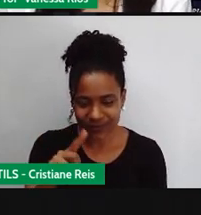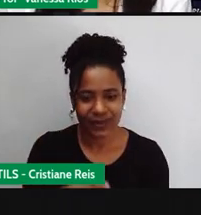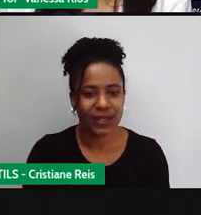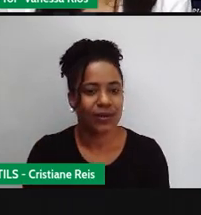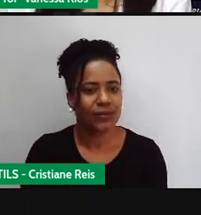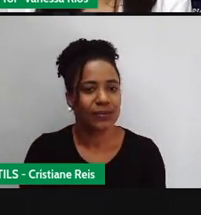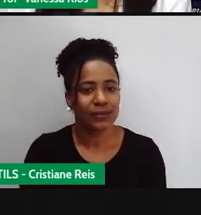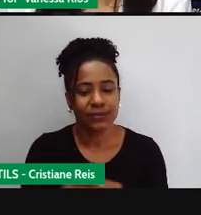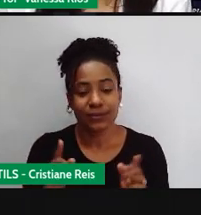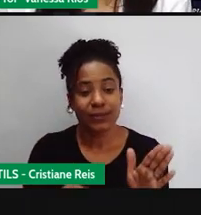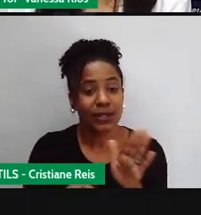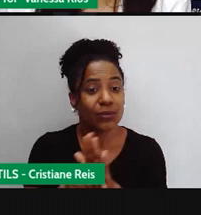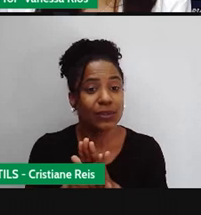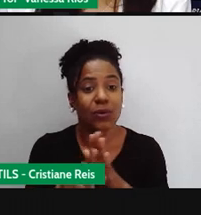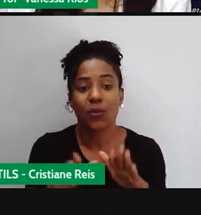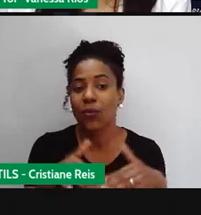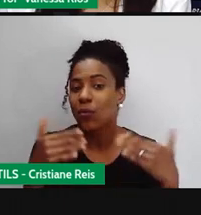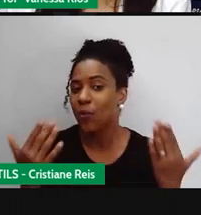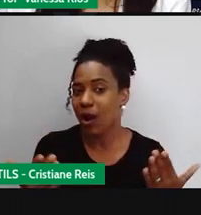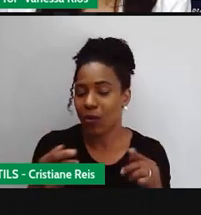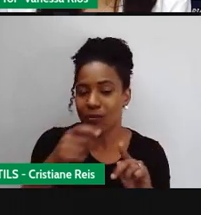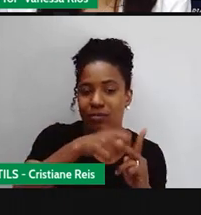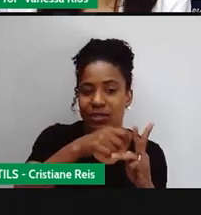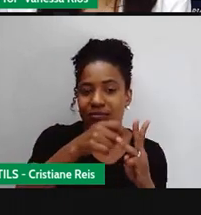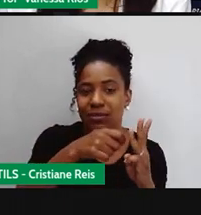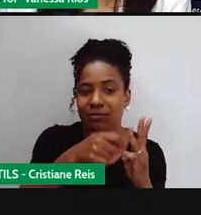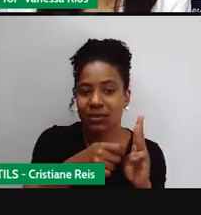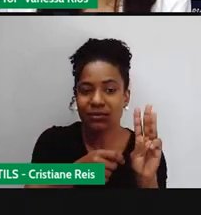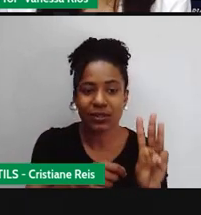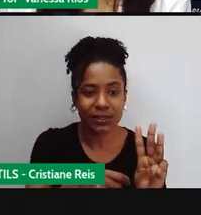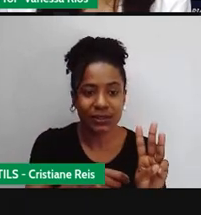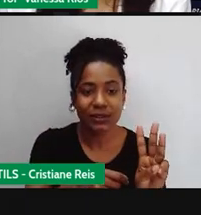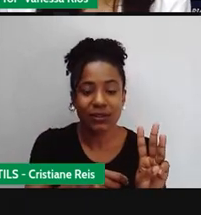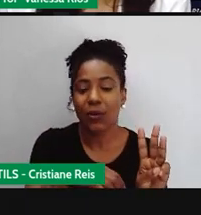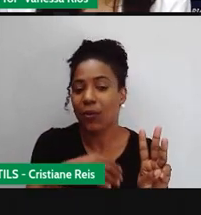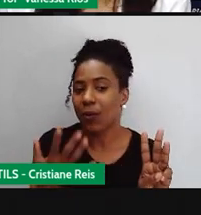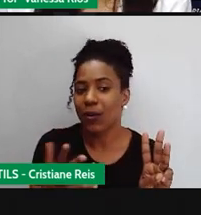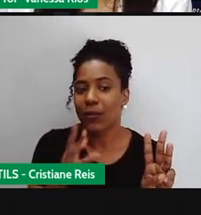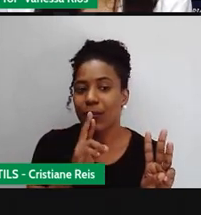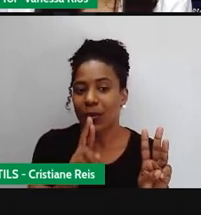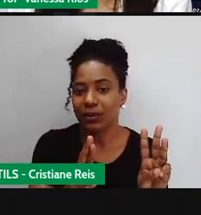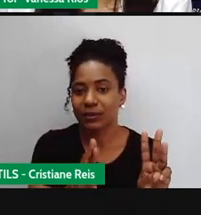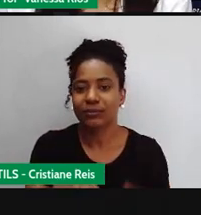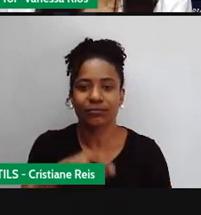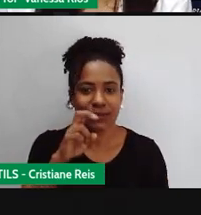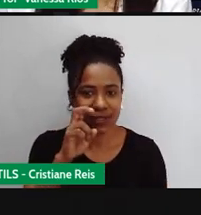se pergunta qual o consumo de energia nos três primeiros meses, a resposta é